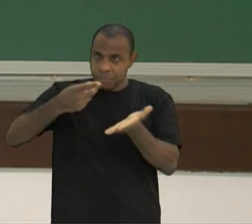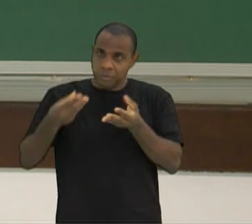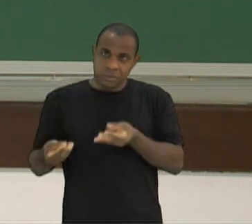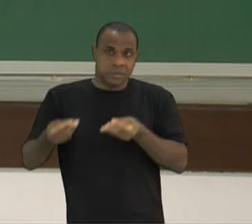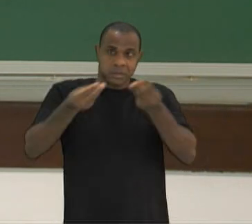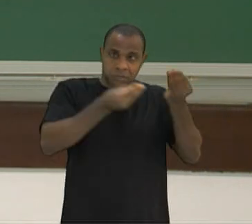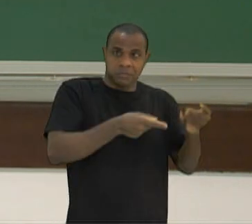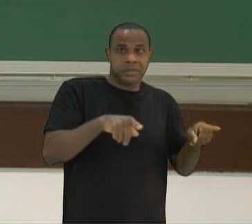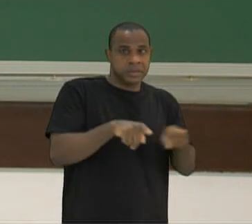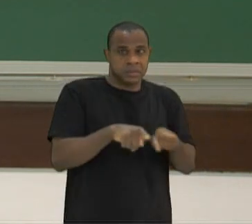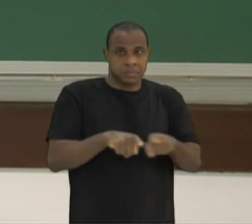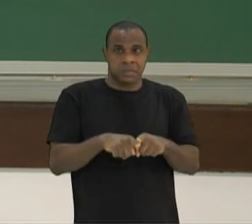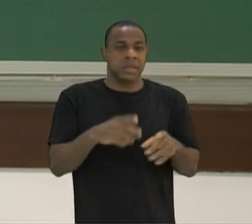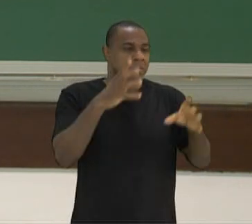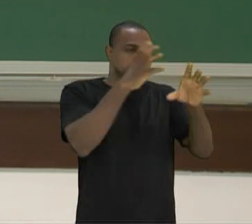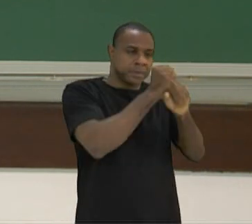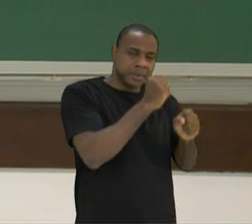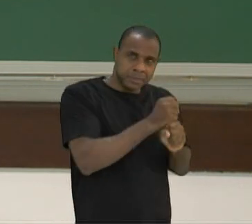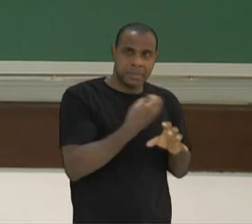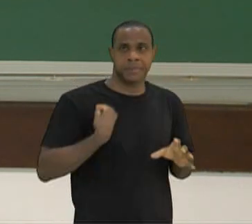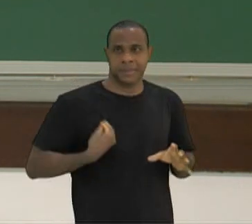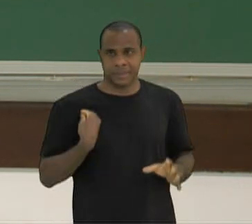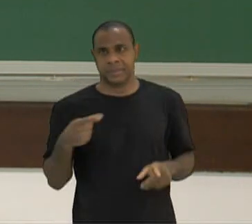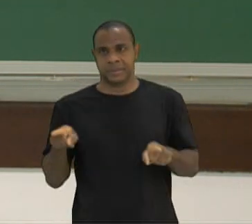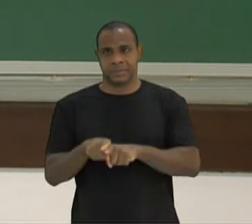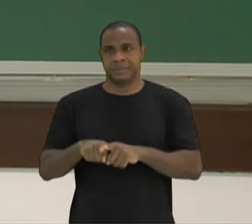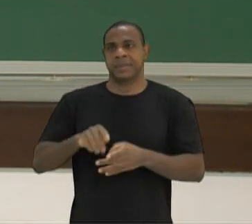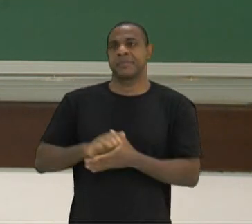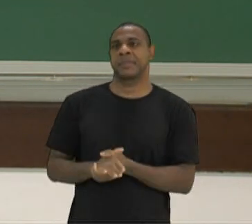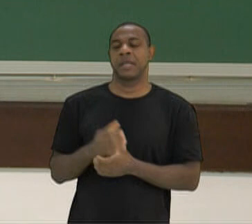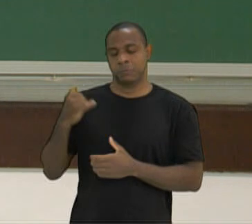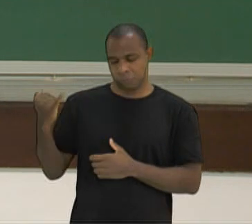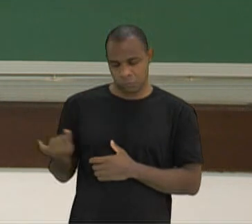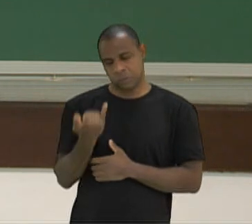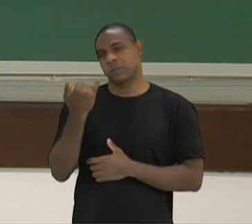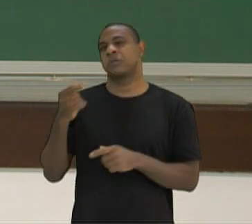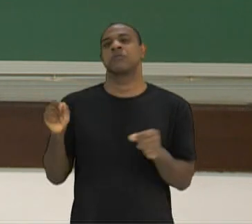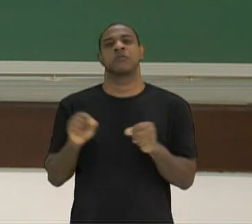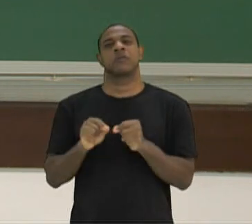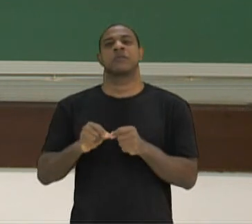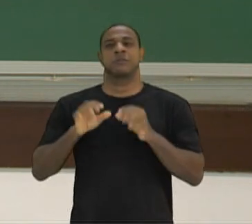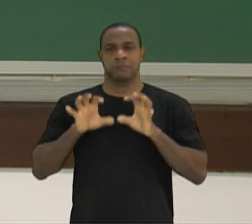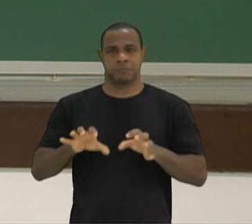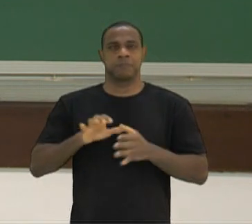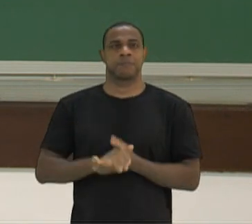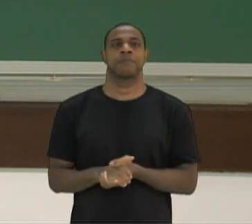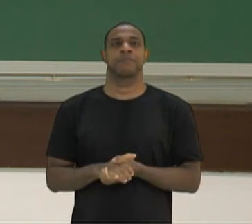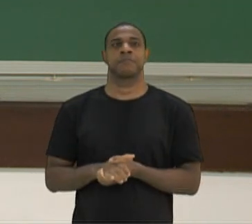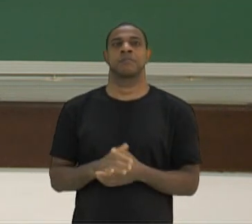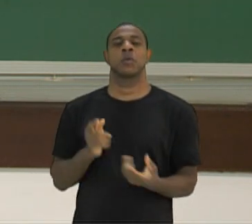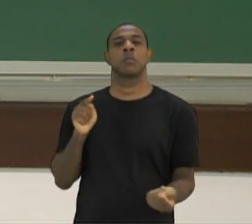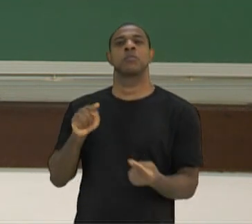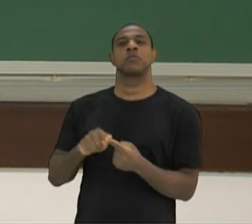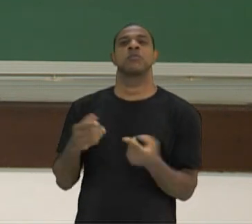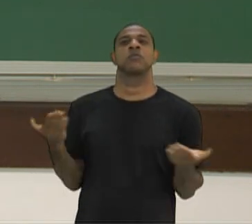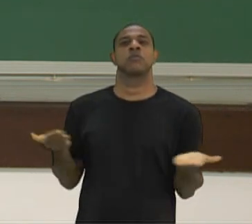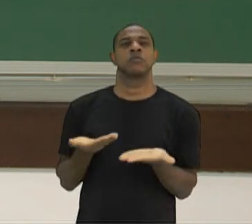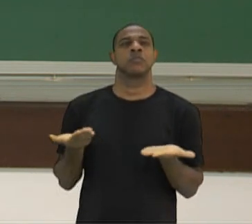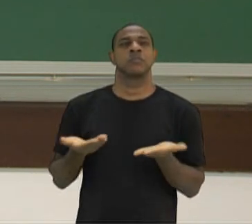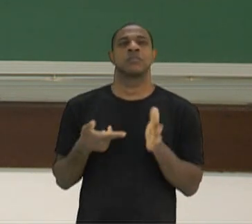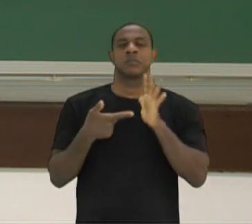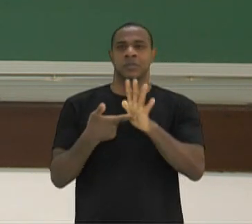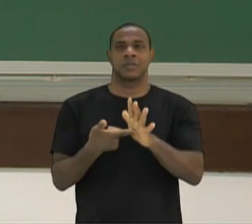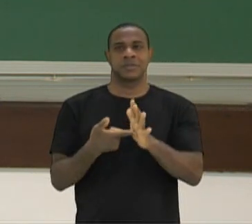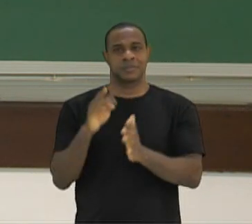atividades, aí o professor consegue acompanhar e orientar você, certo? É bem importante fazê-las, tá, pessoal? E aí o nosso objetivo, identificar